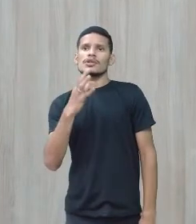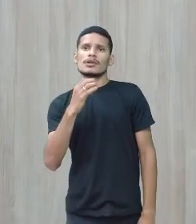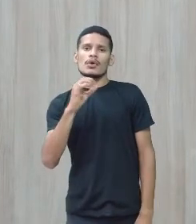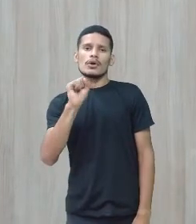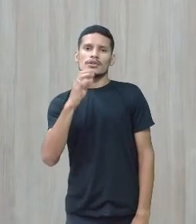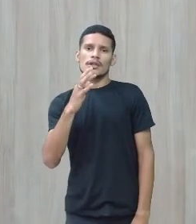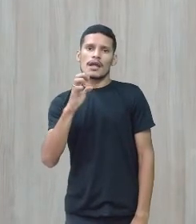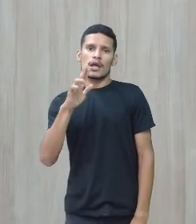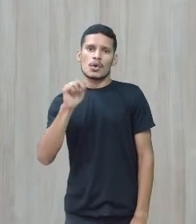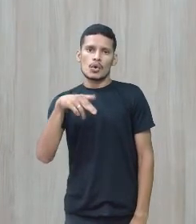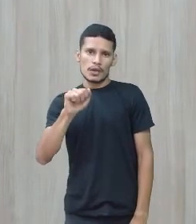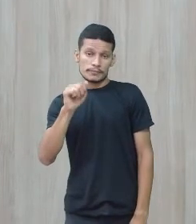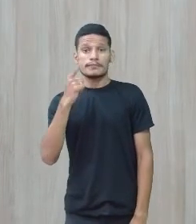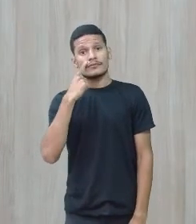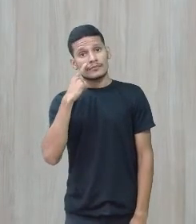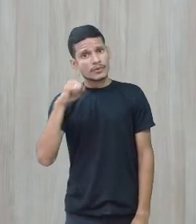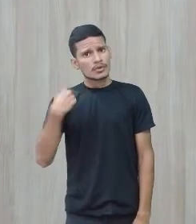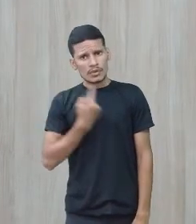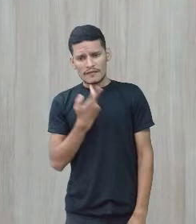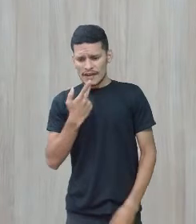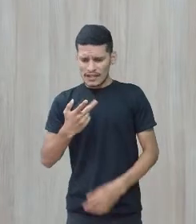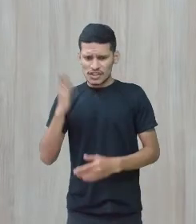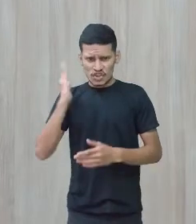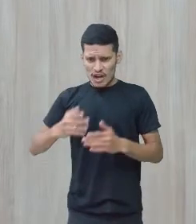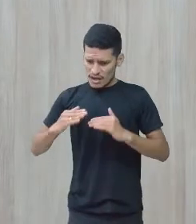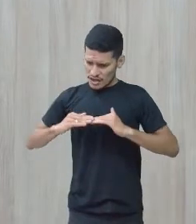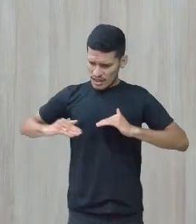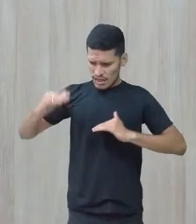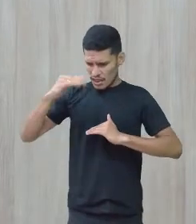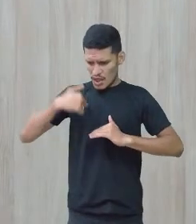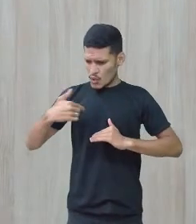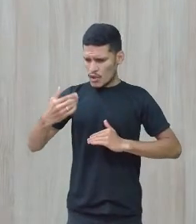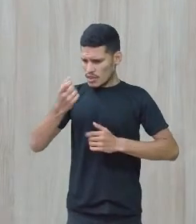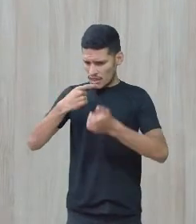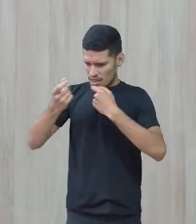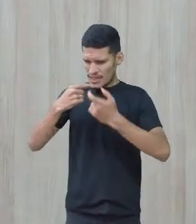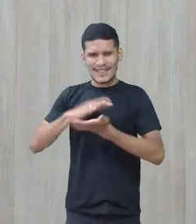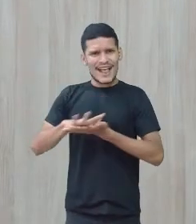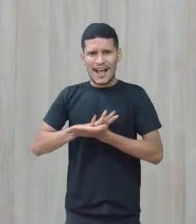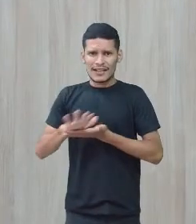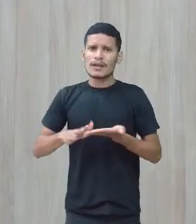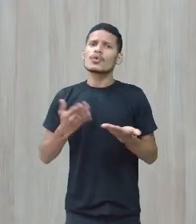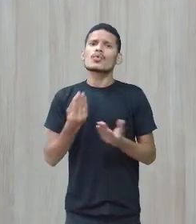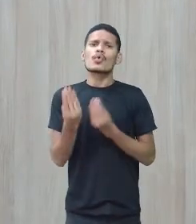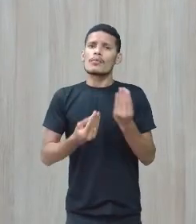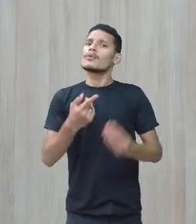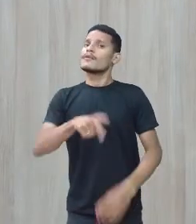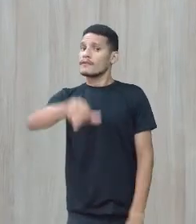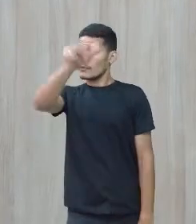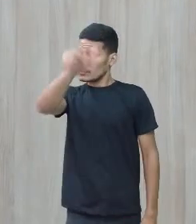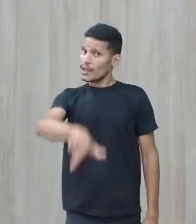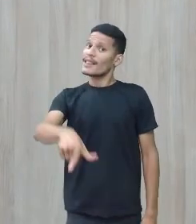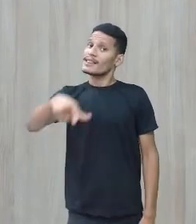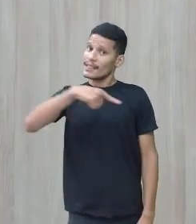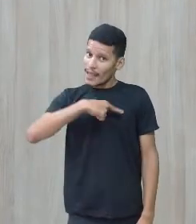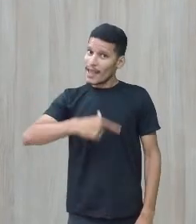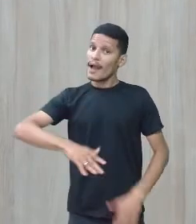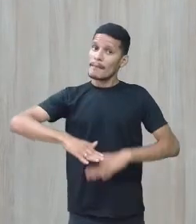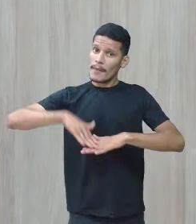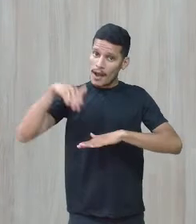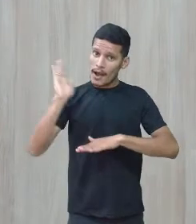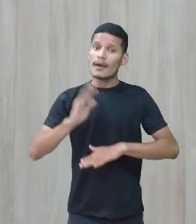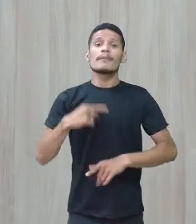tá dizendo que a gente tá com a testosterona alta, mas eu não tomei nada. Como é que eu tô com isso? Você tá com a testosterona